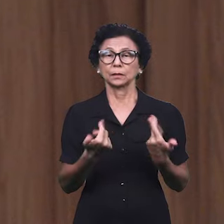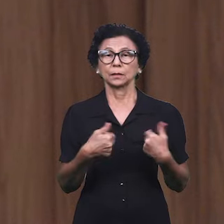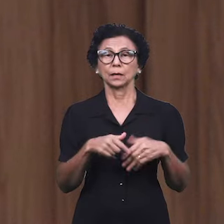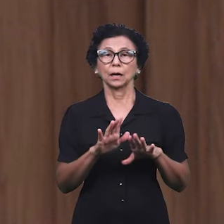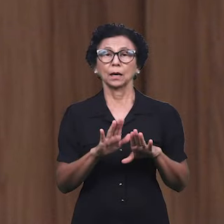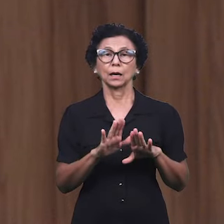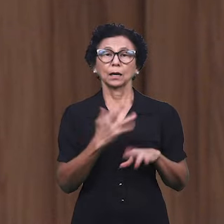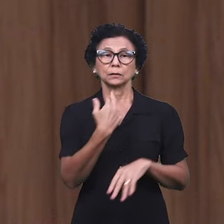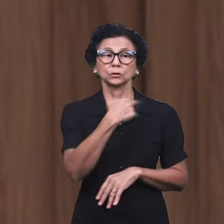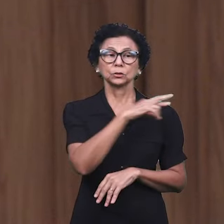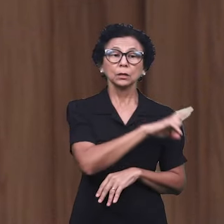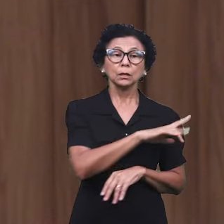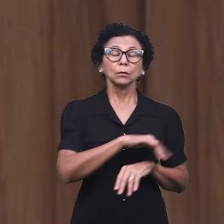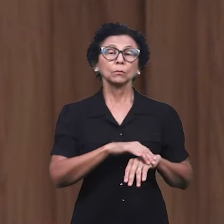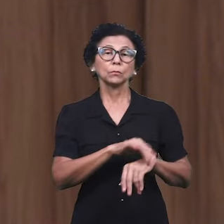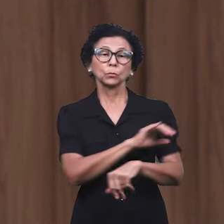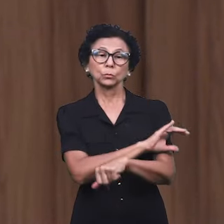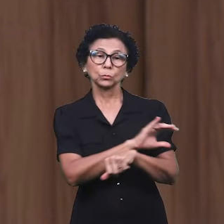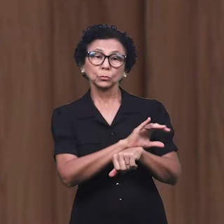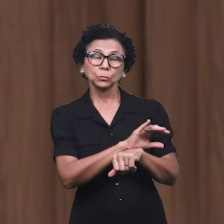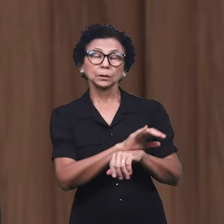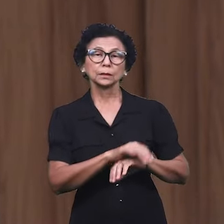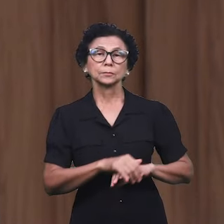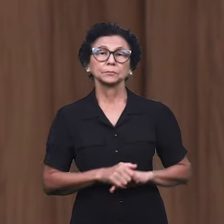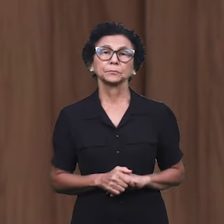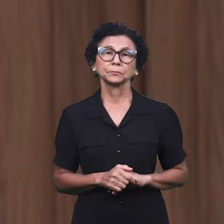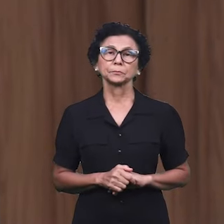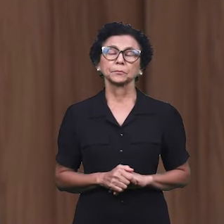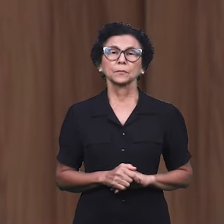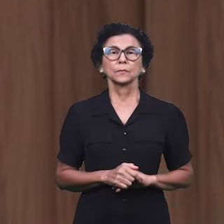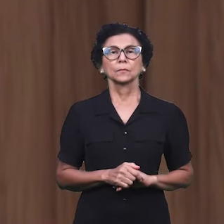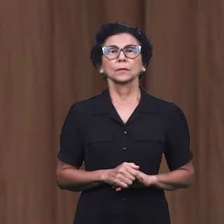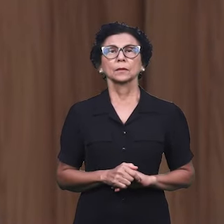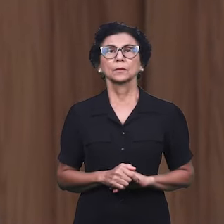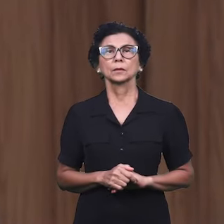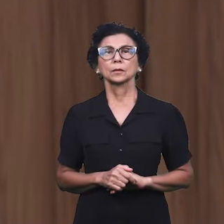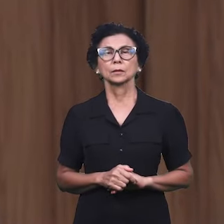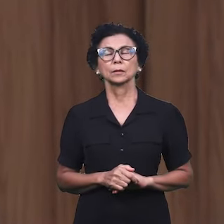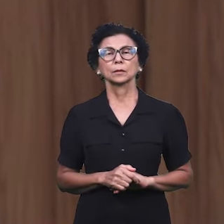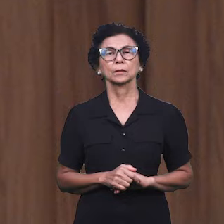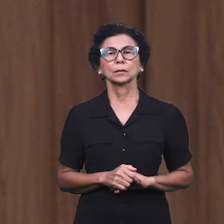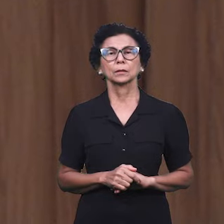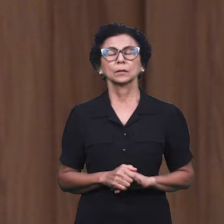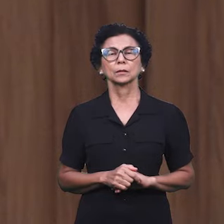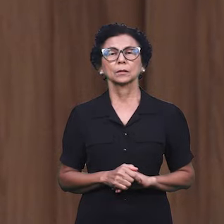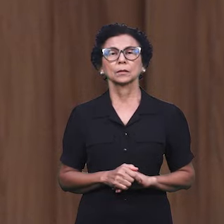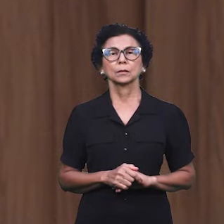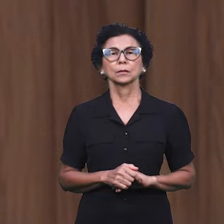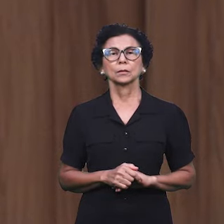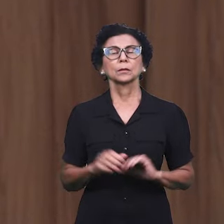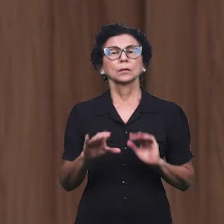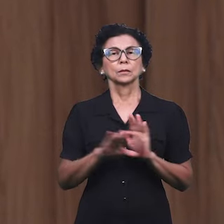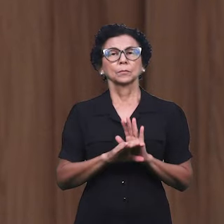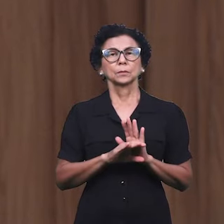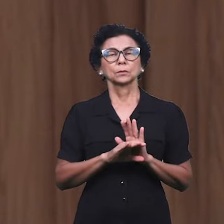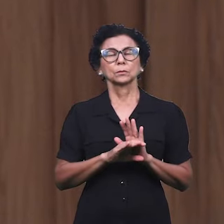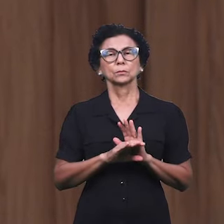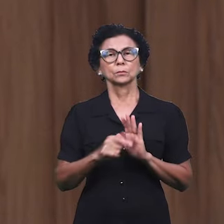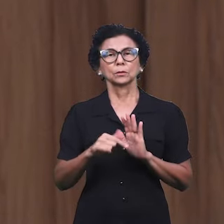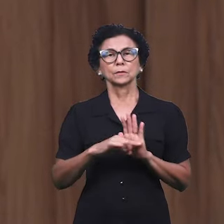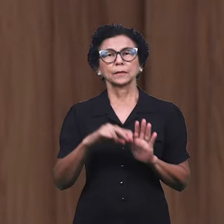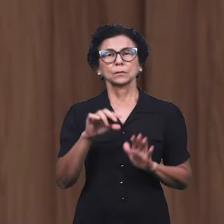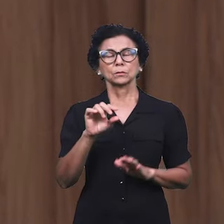religiosa, nós vamos falar do verso agora 8, no mesmo capítulo 2. E ele vai